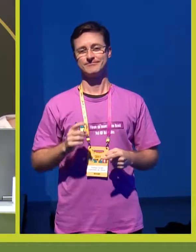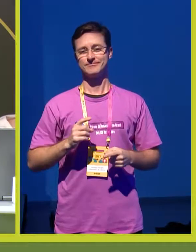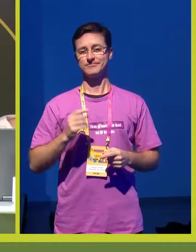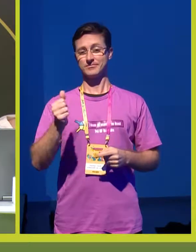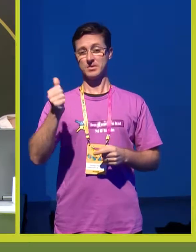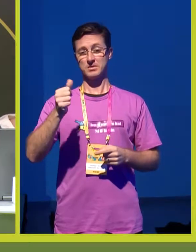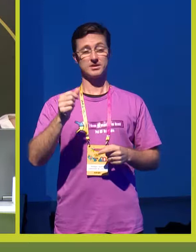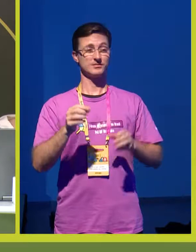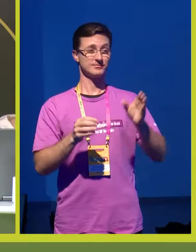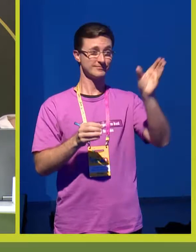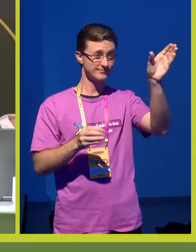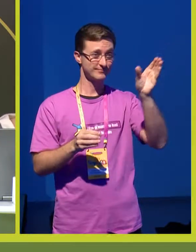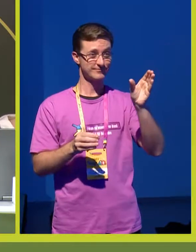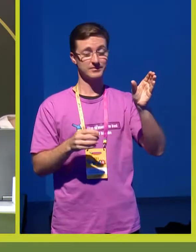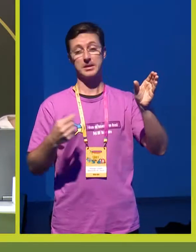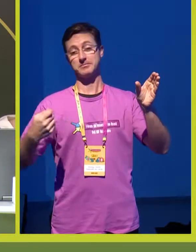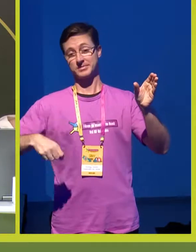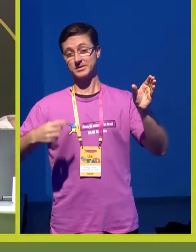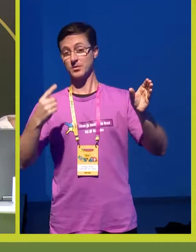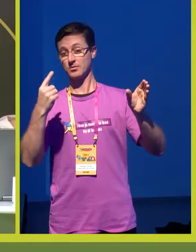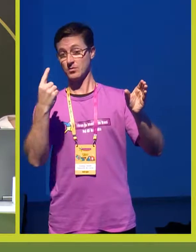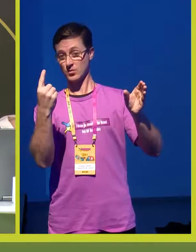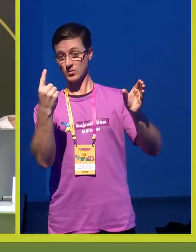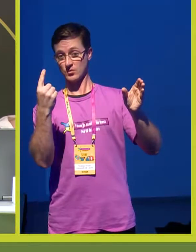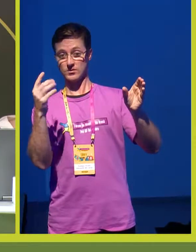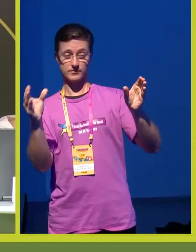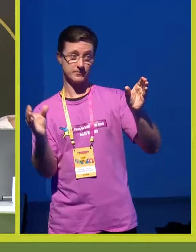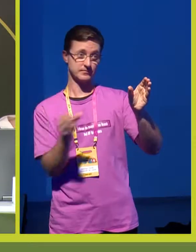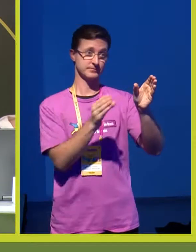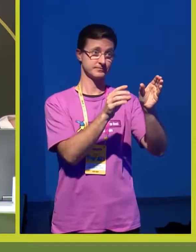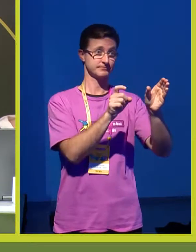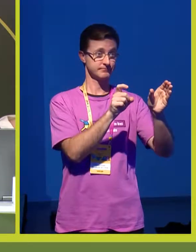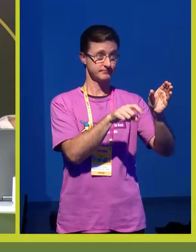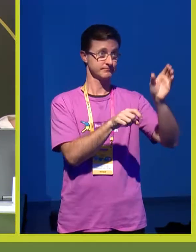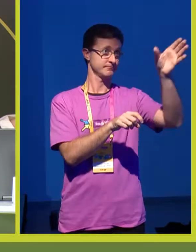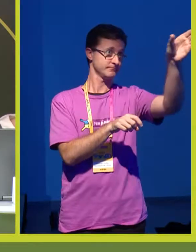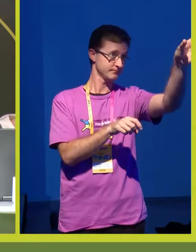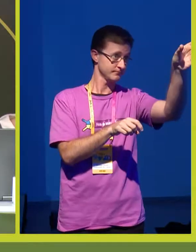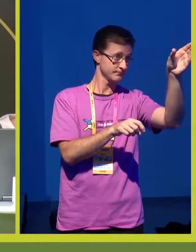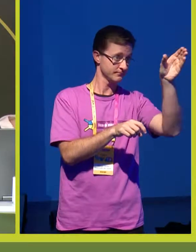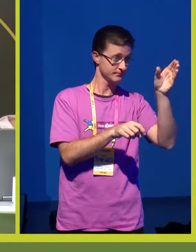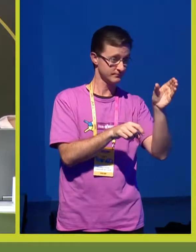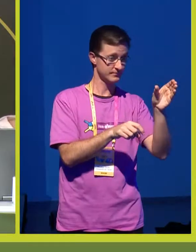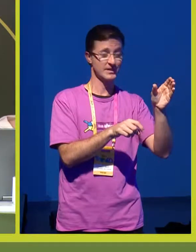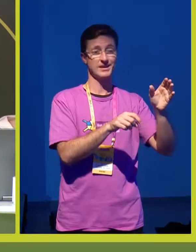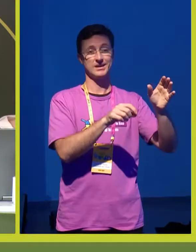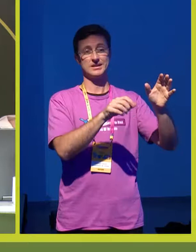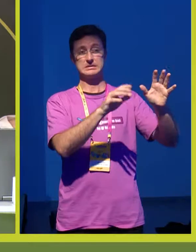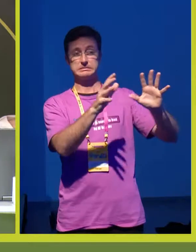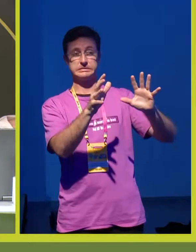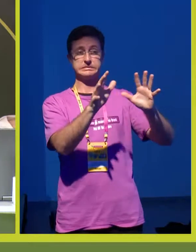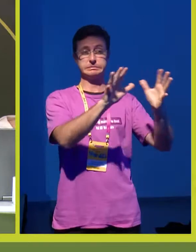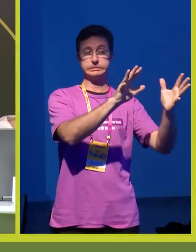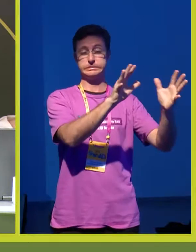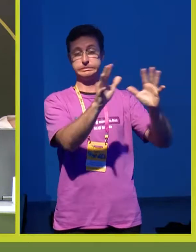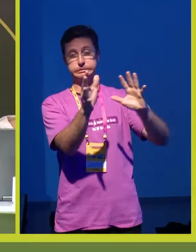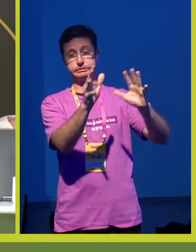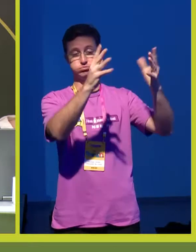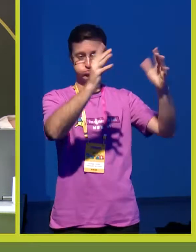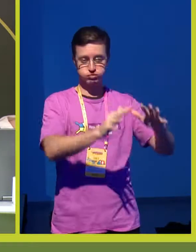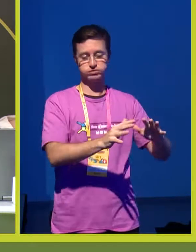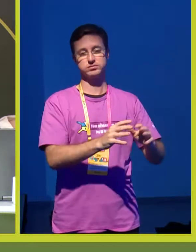então é preciso que haja alguém para abrir cada sistema, eles costumam ser muito instáveis e coletar a informação,